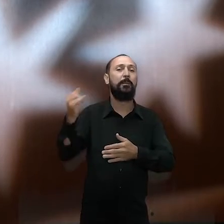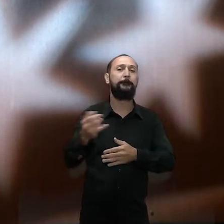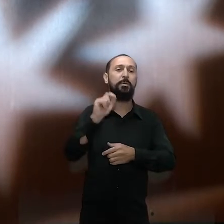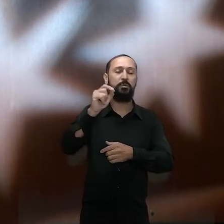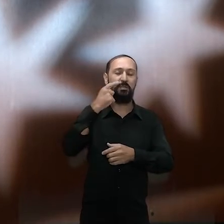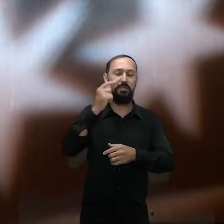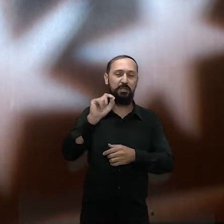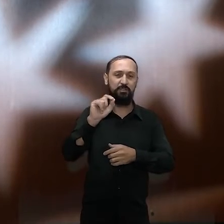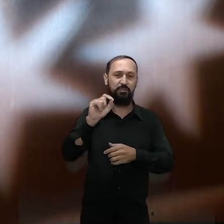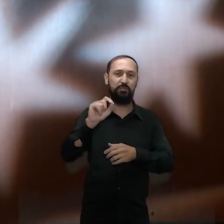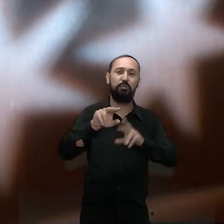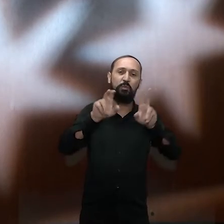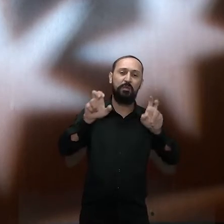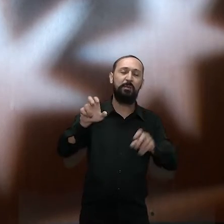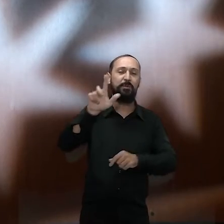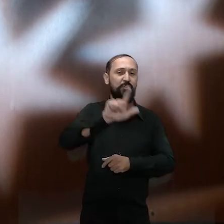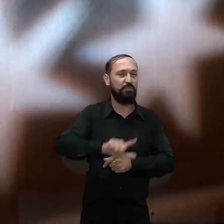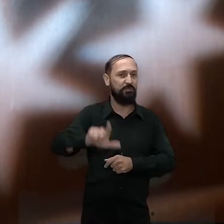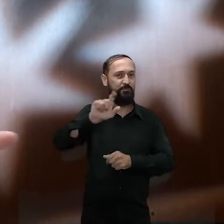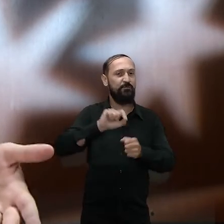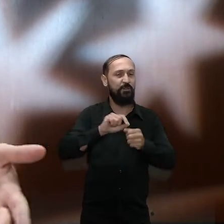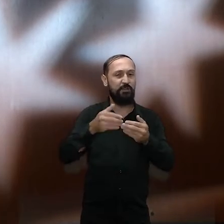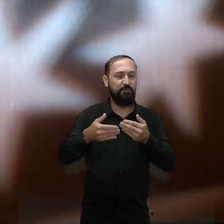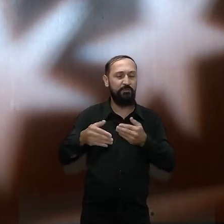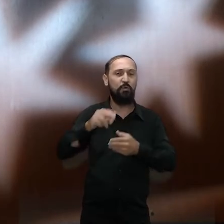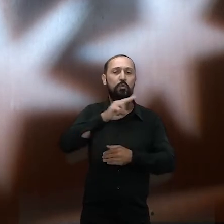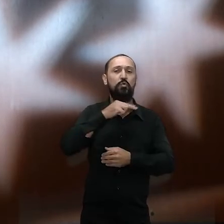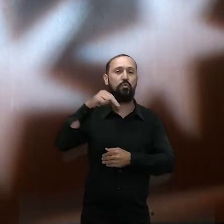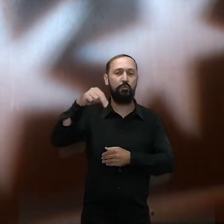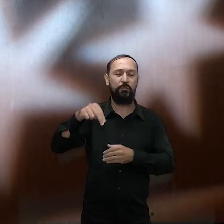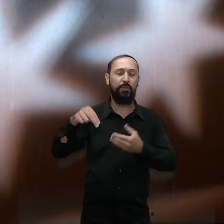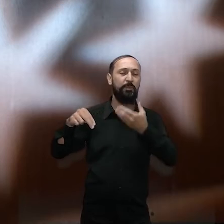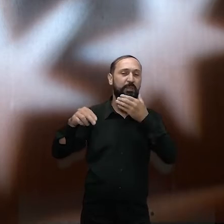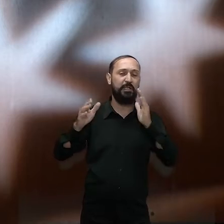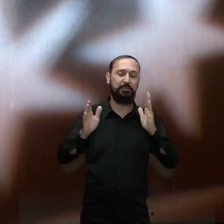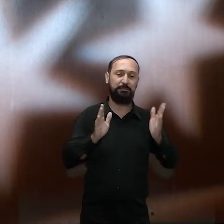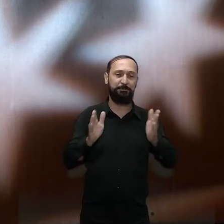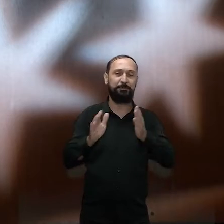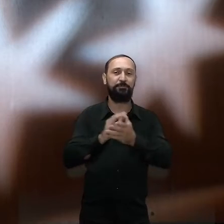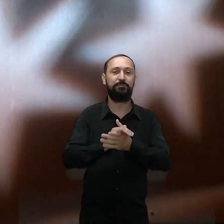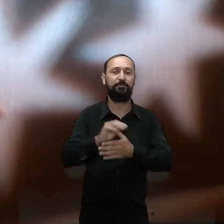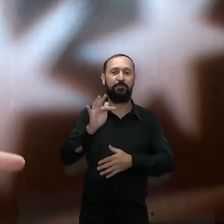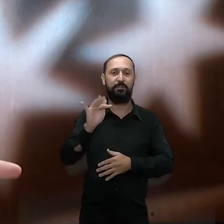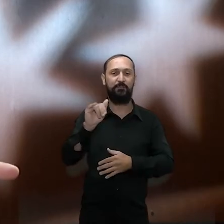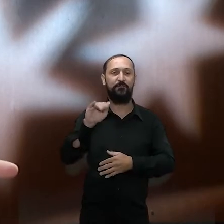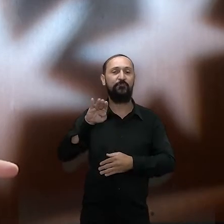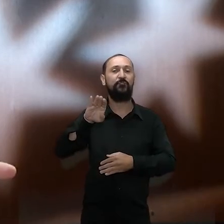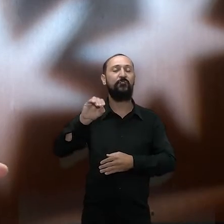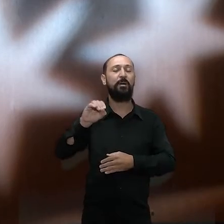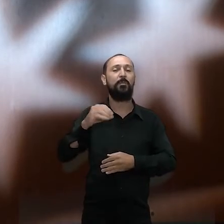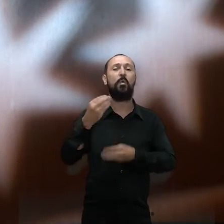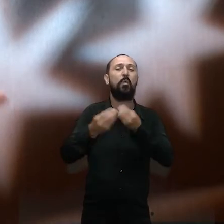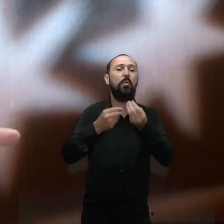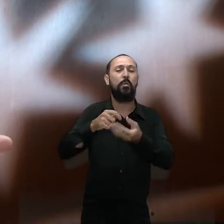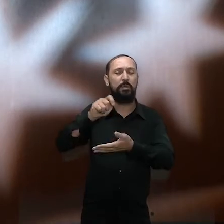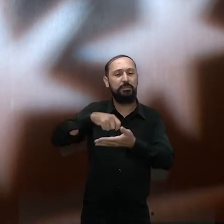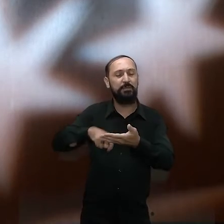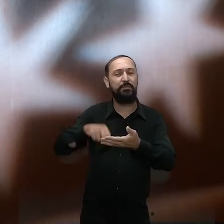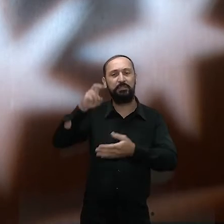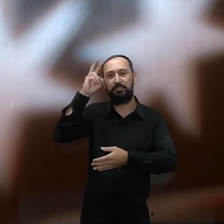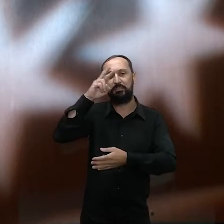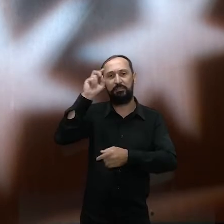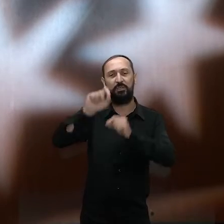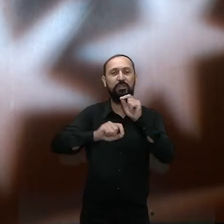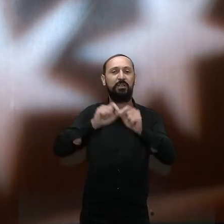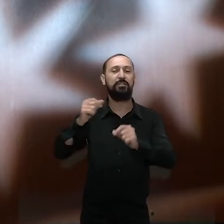dos principais festivais de literatura do país, realizado entre novembro e dezembro. Fábio conta como surgiu a ideia